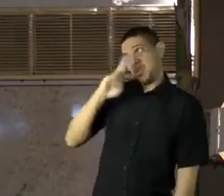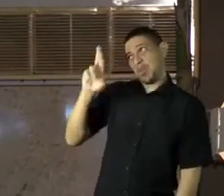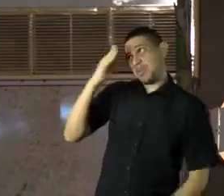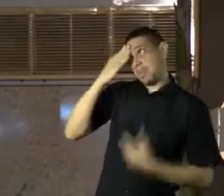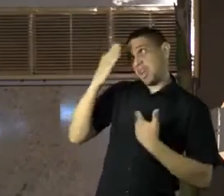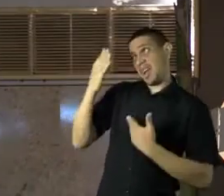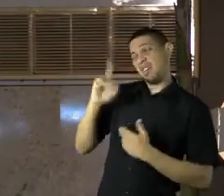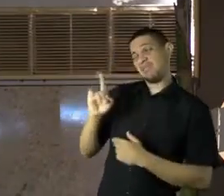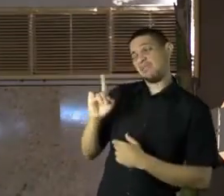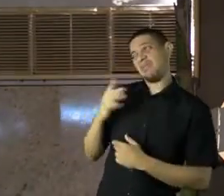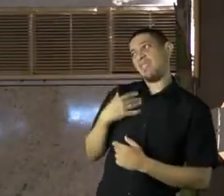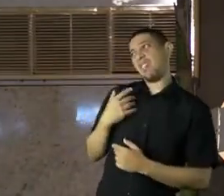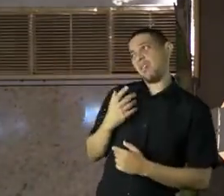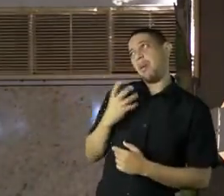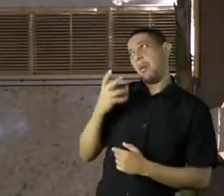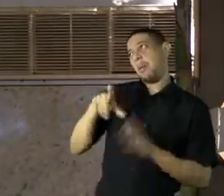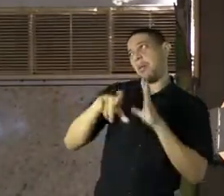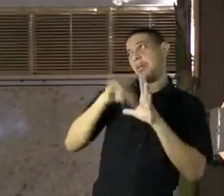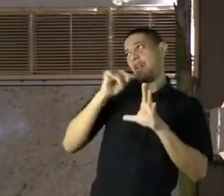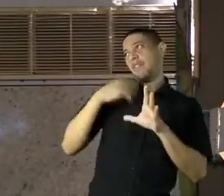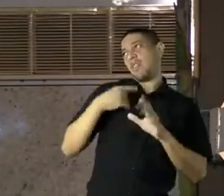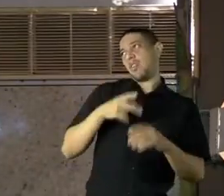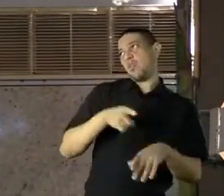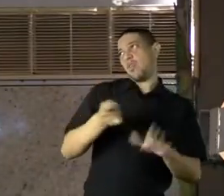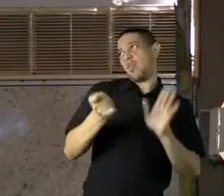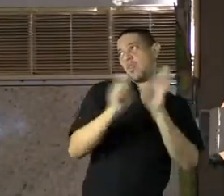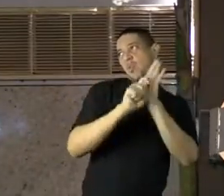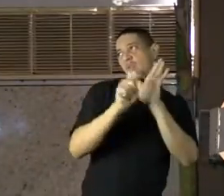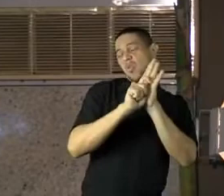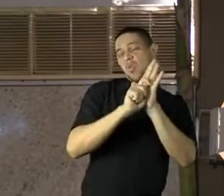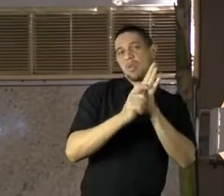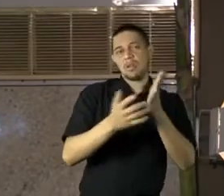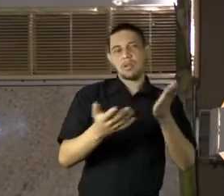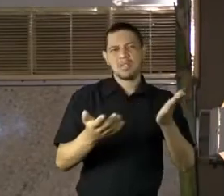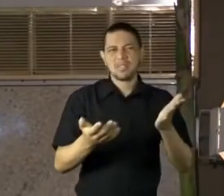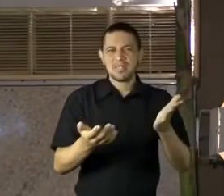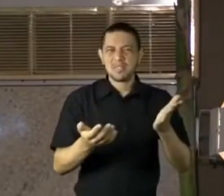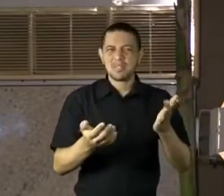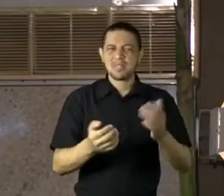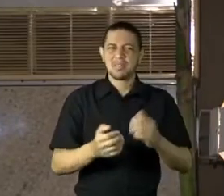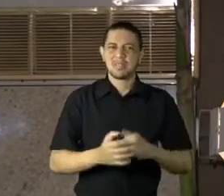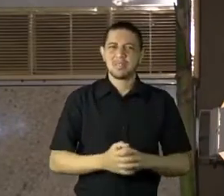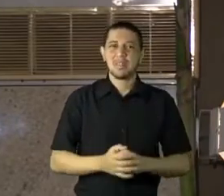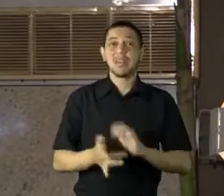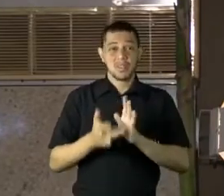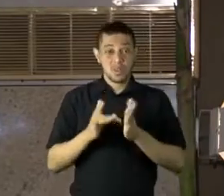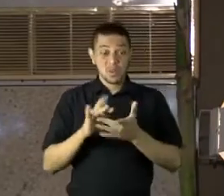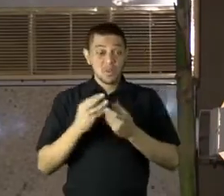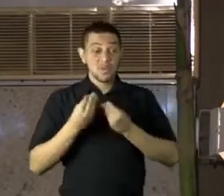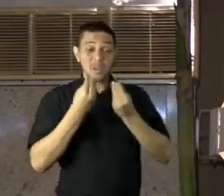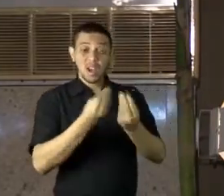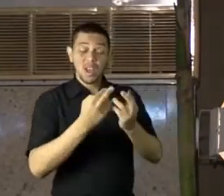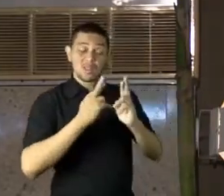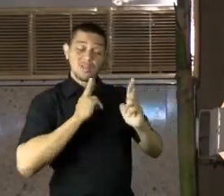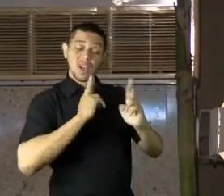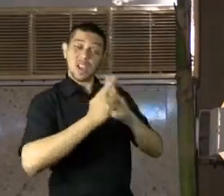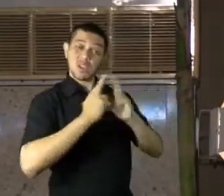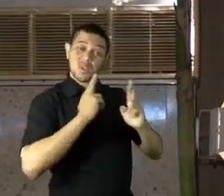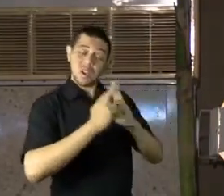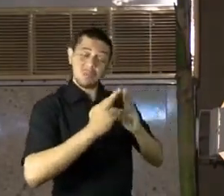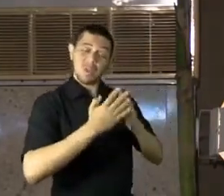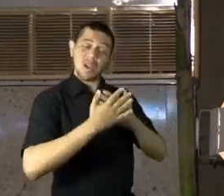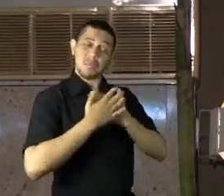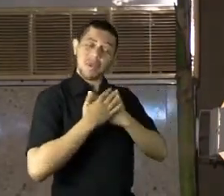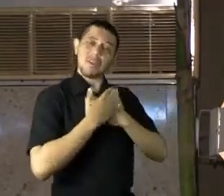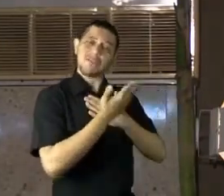eu prefiro usar as drogas Jesus nos oferece um relacionamento com ele e como muitos respondem Muitos dizem não